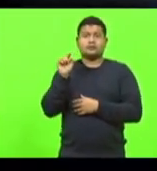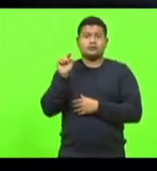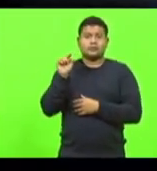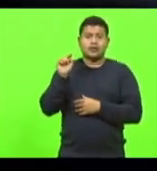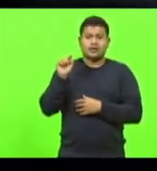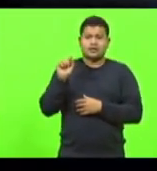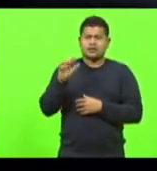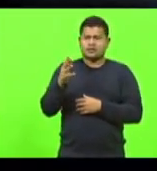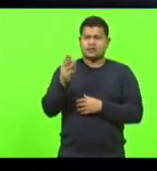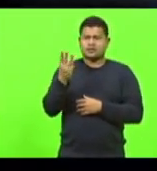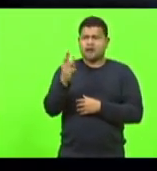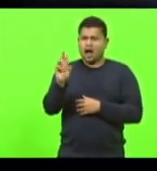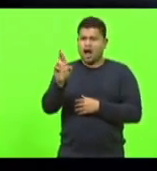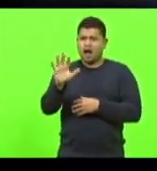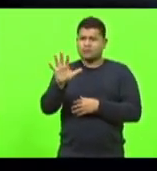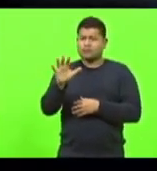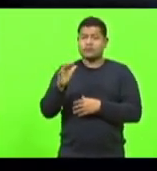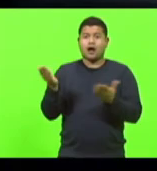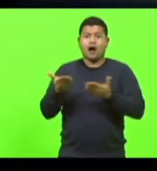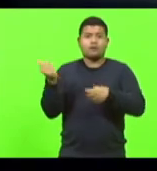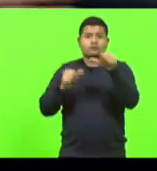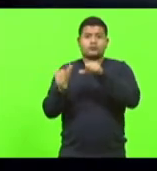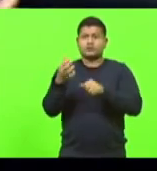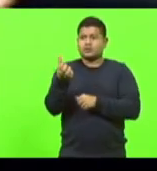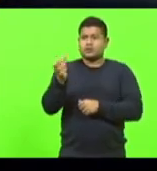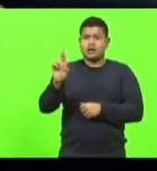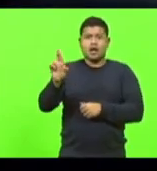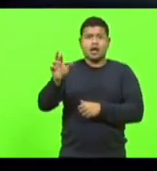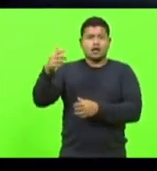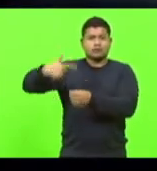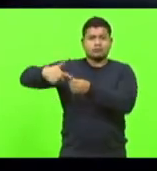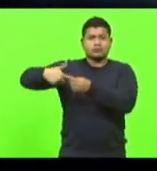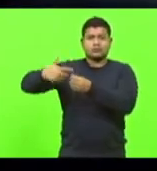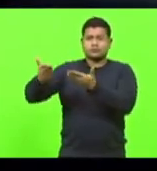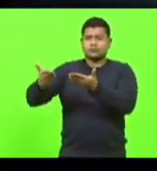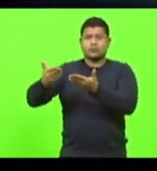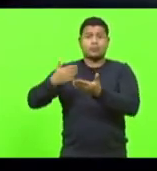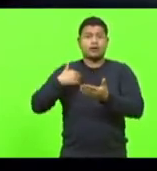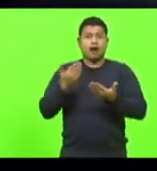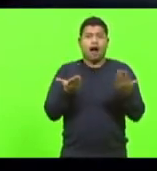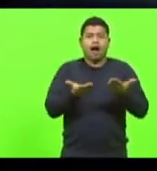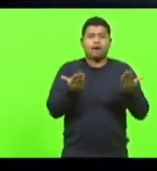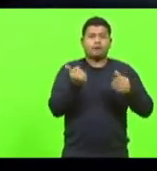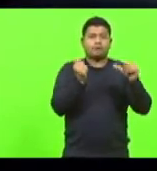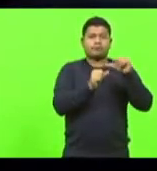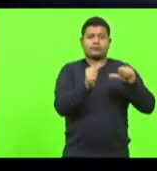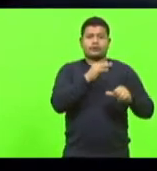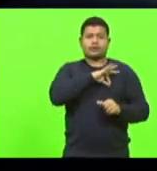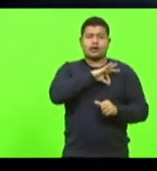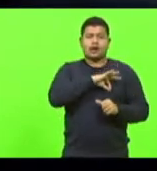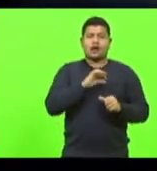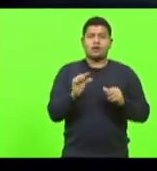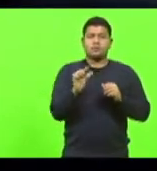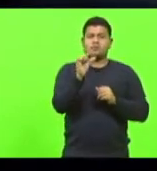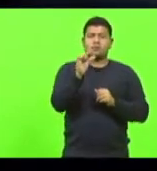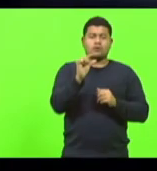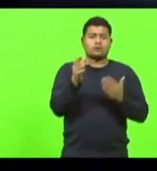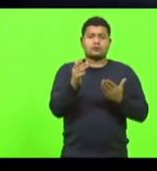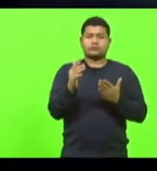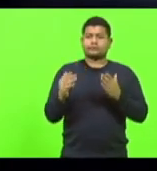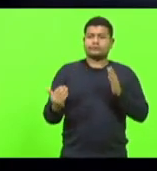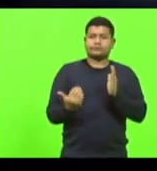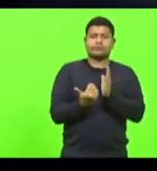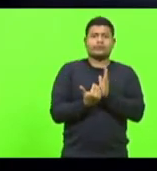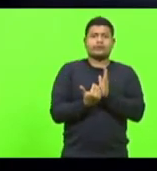seis então um pequeno reajuste agora um razão senão vai nem cobrir as perdas históricas que eles têm